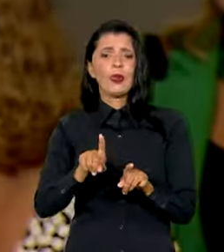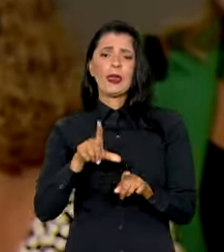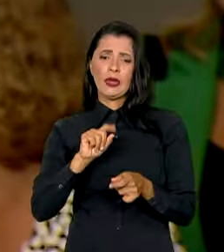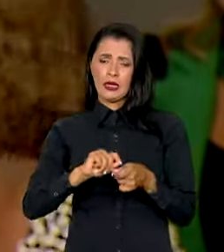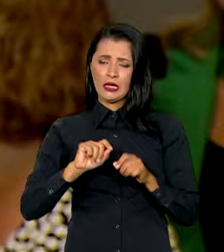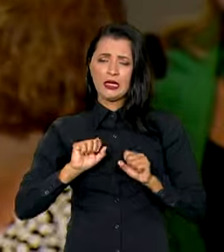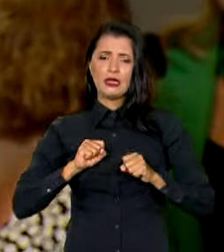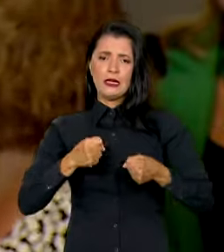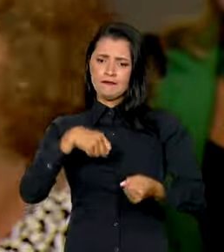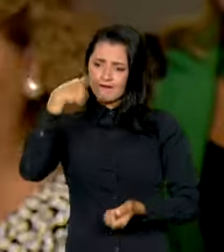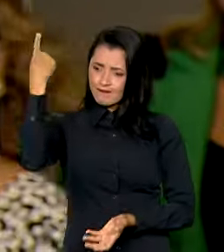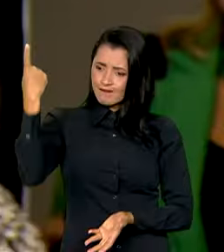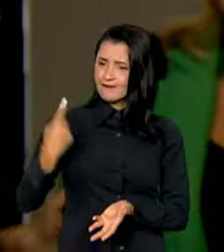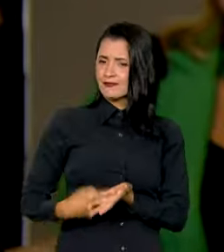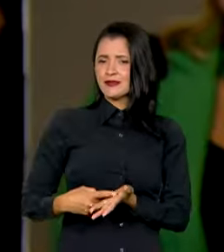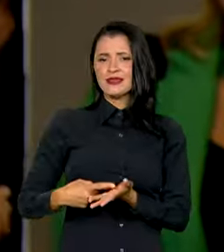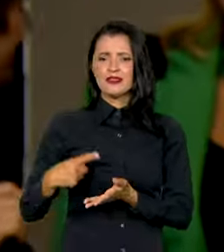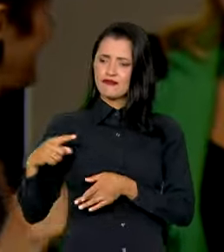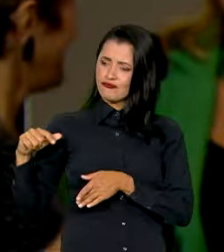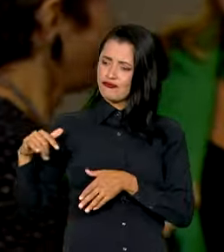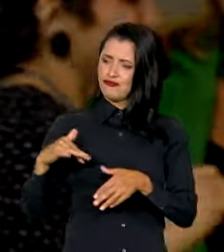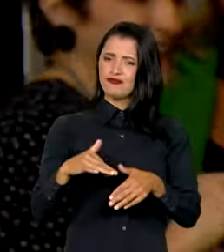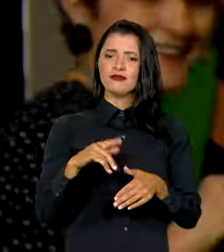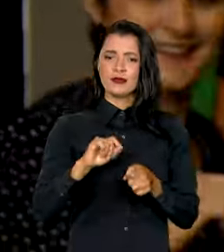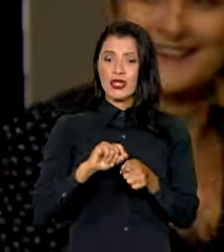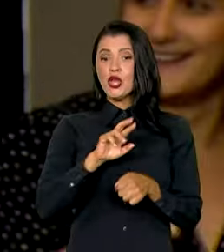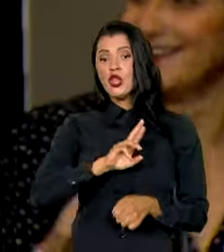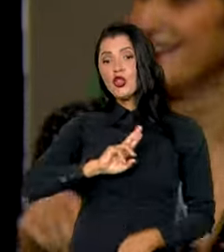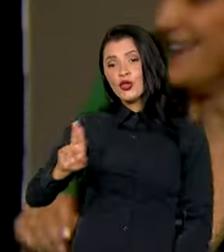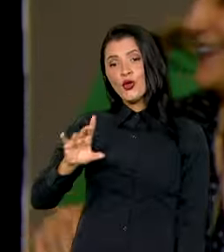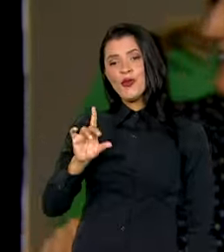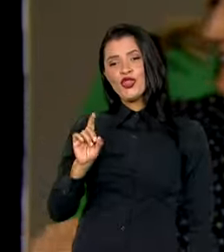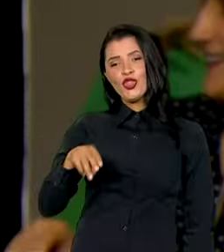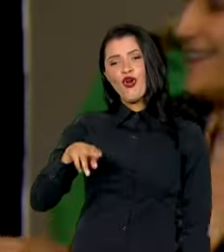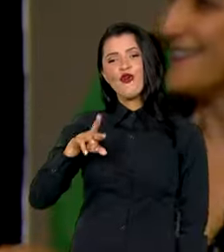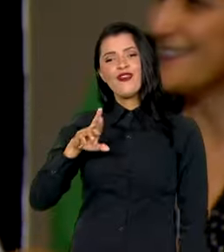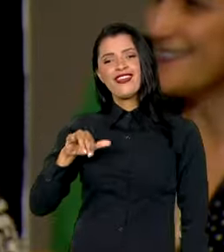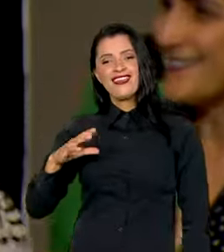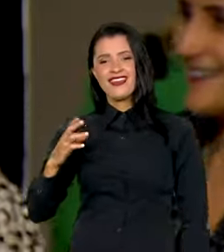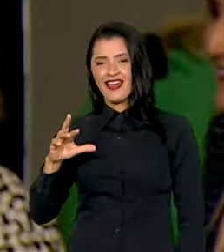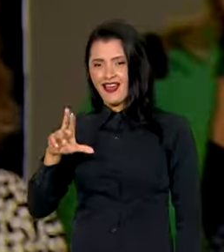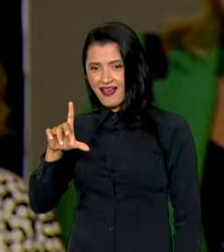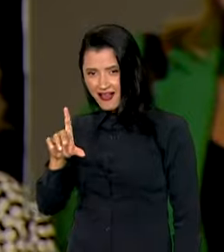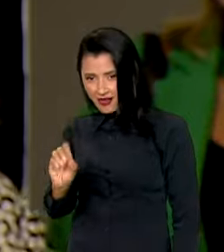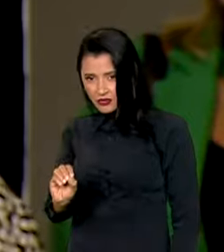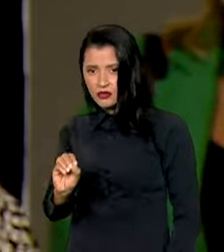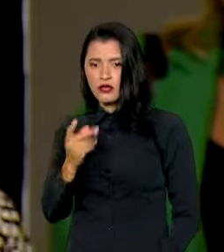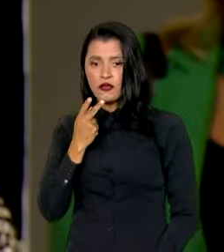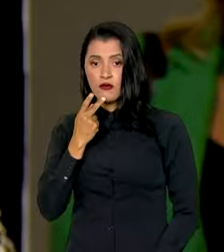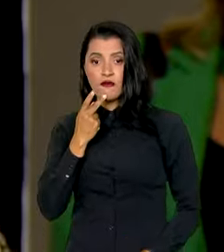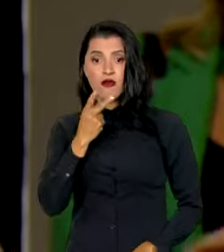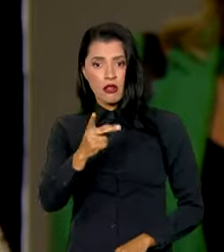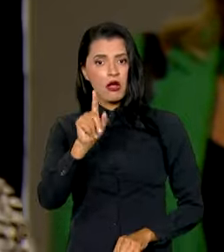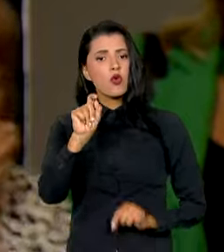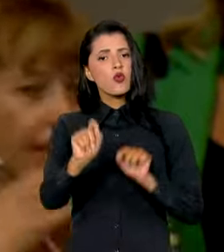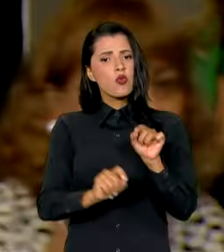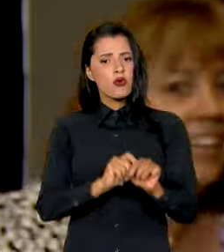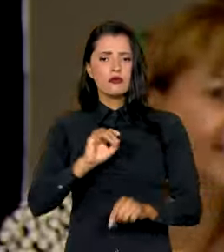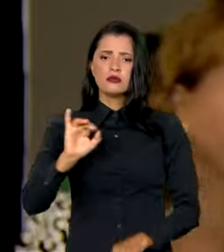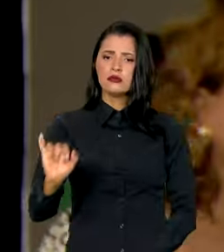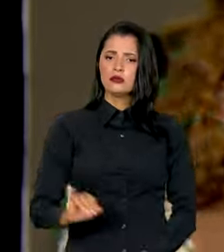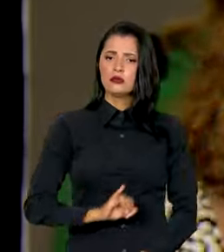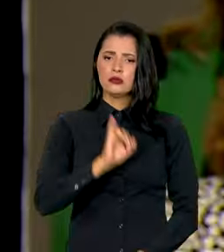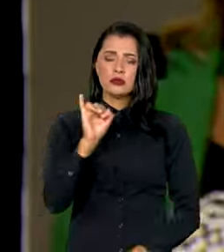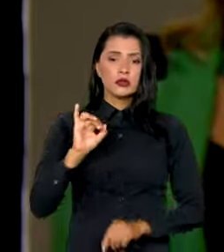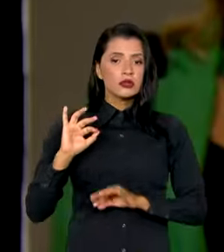feito esse compromisso. Em seu nome, Dom Ricardo, eu quero falar da importância de que